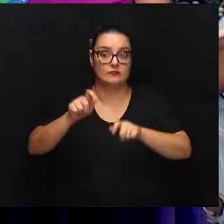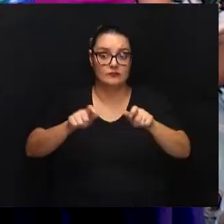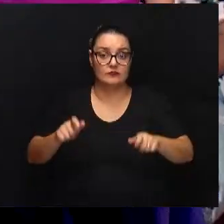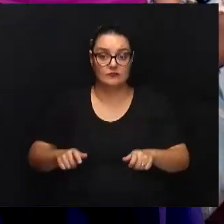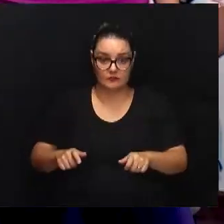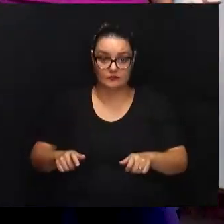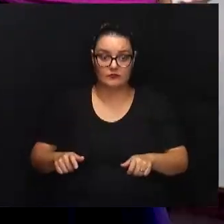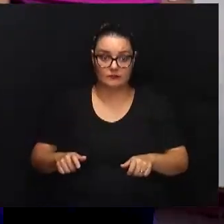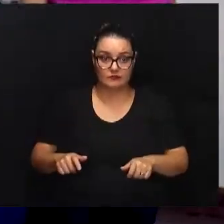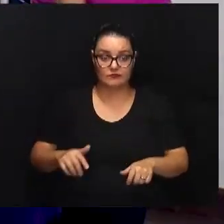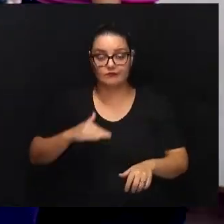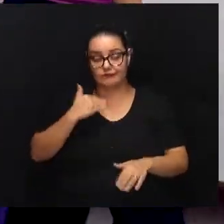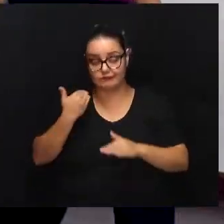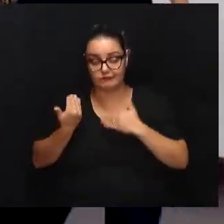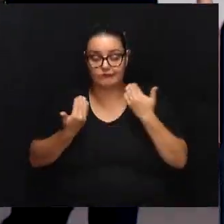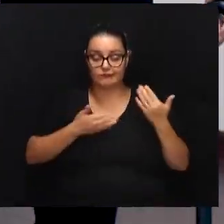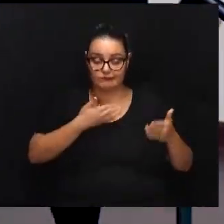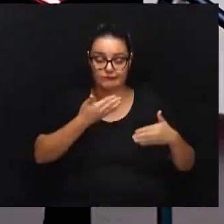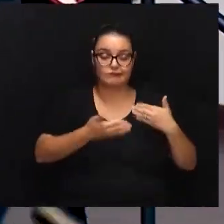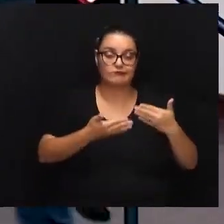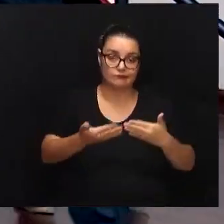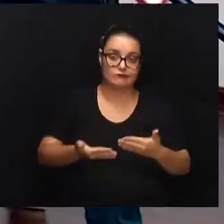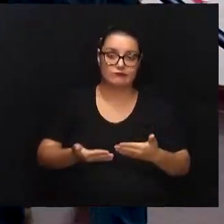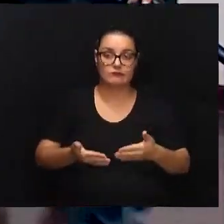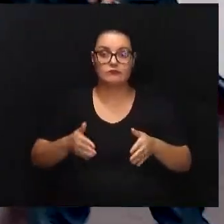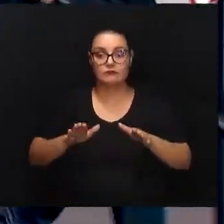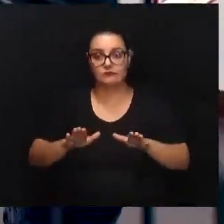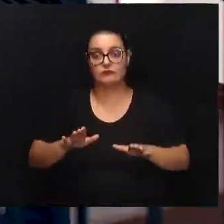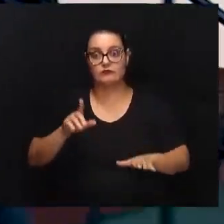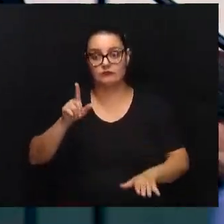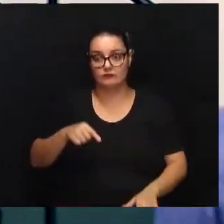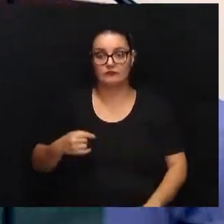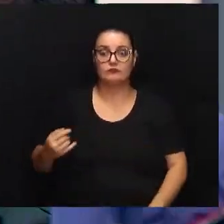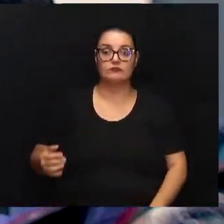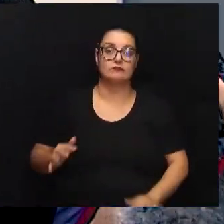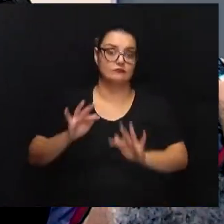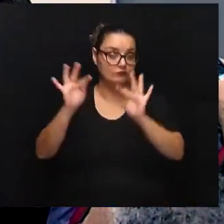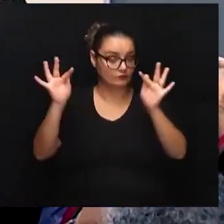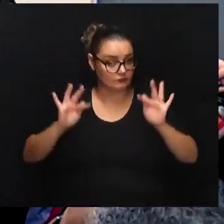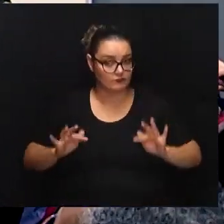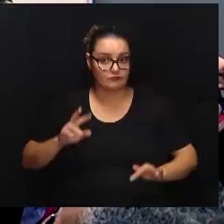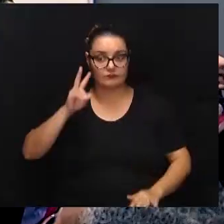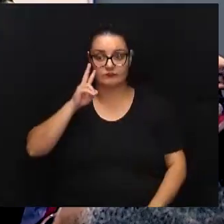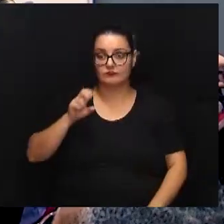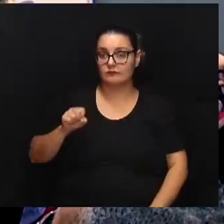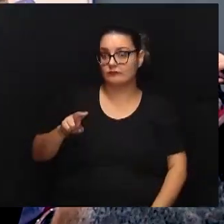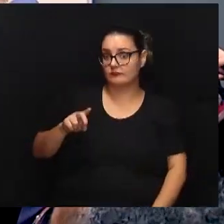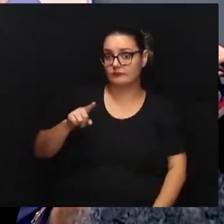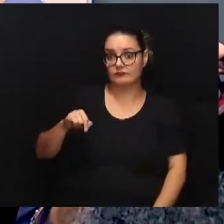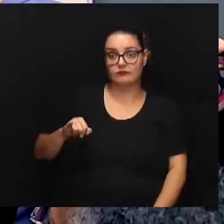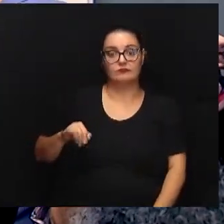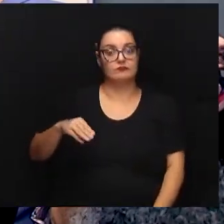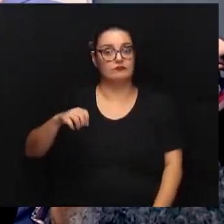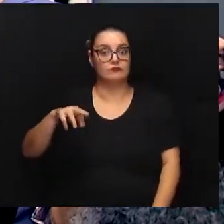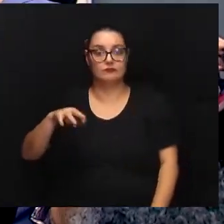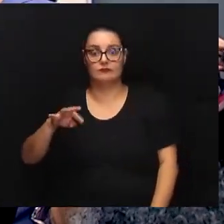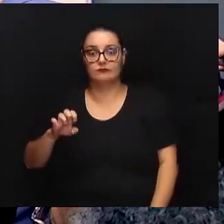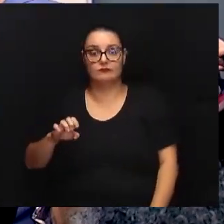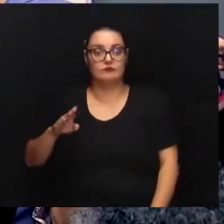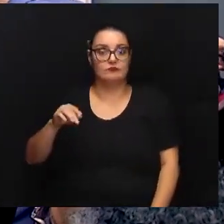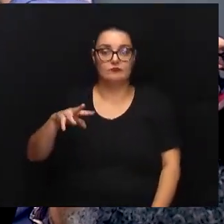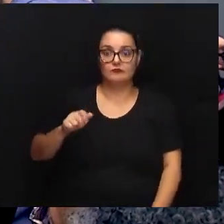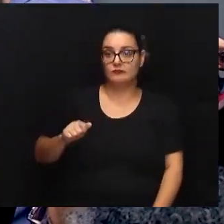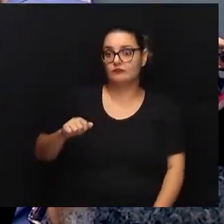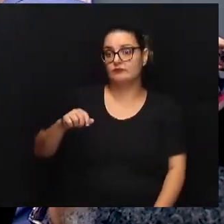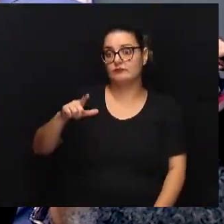Nós sabemos que muitas pessoas, infelizmente, caíram pelo caminho, mas é muito, muito, muito feliz quando a gente vê Suzy, quando a